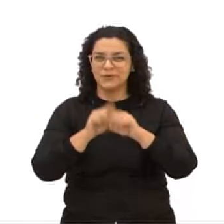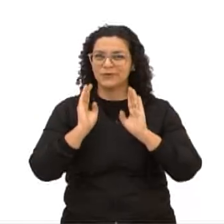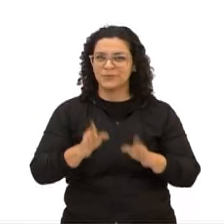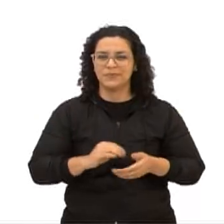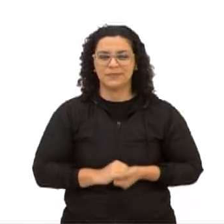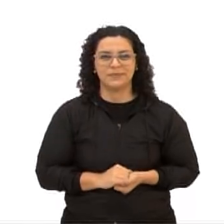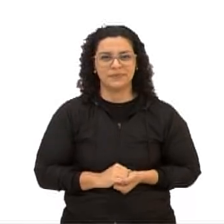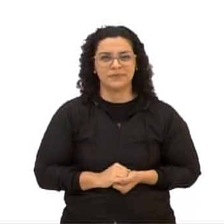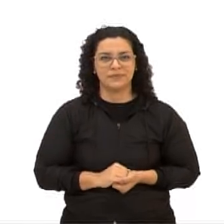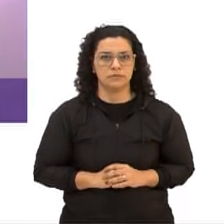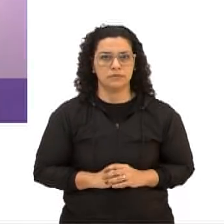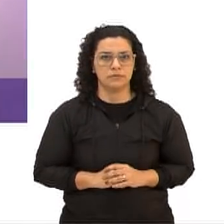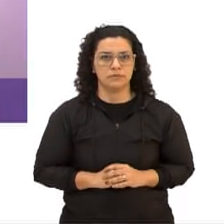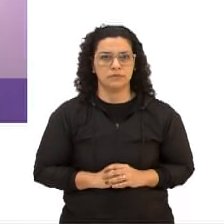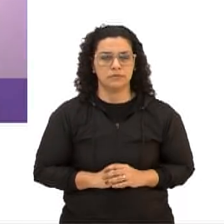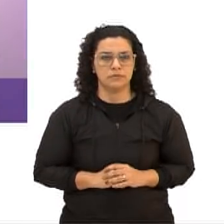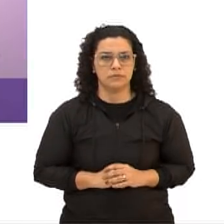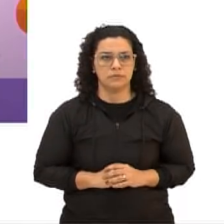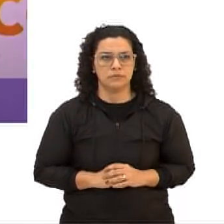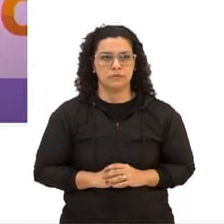retorno.